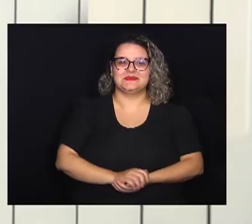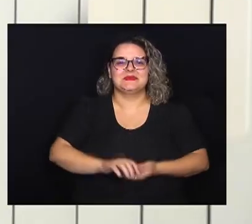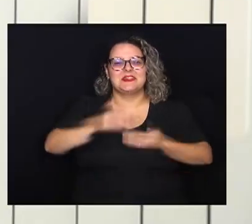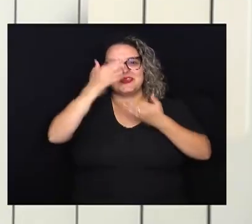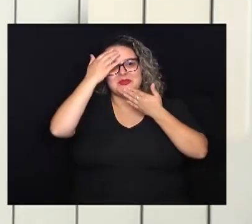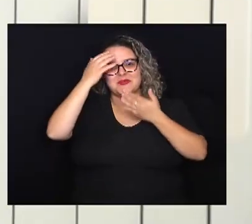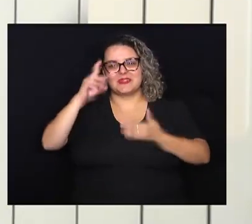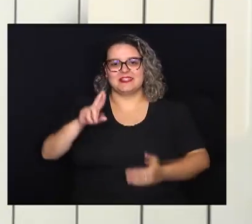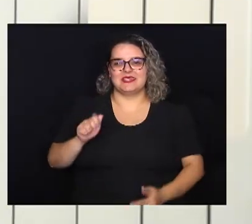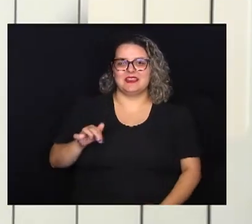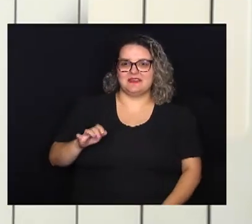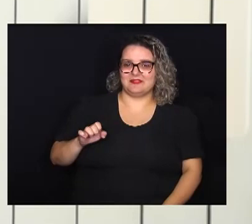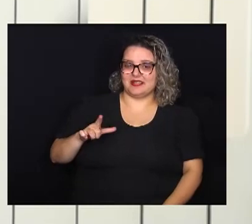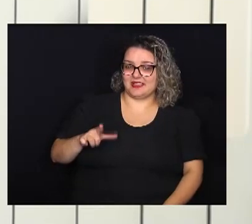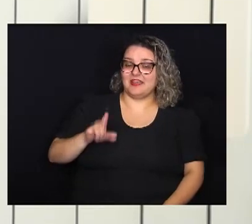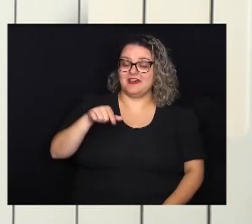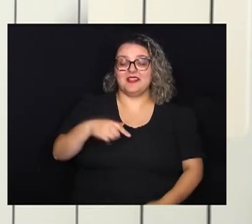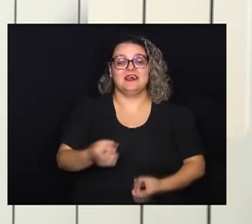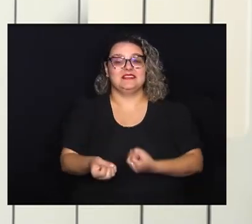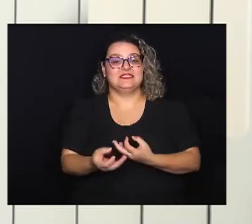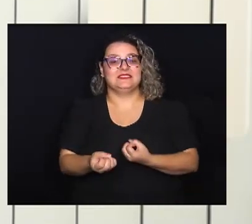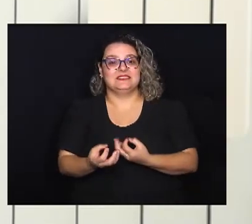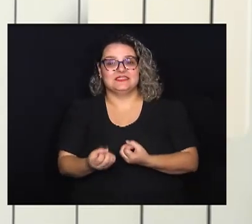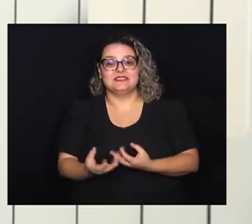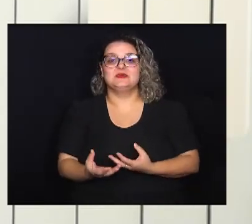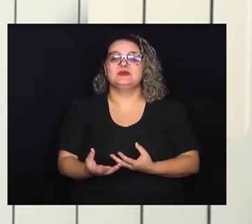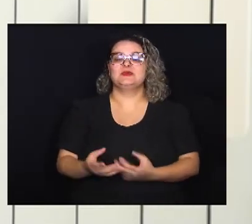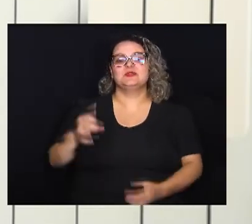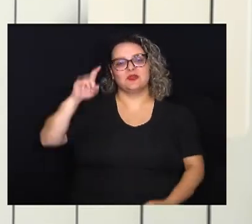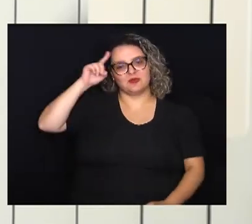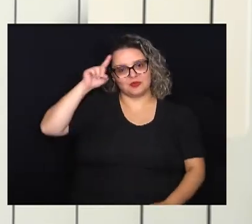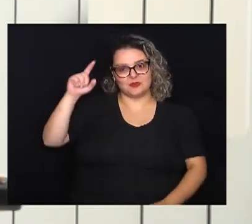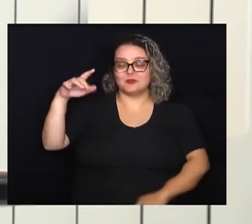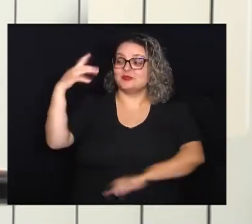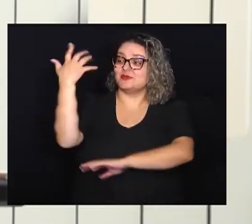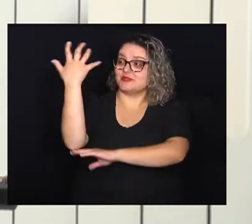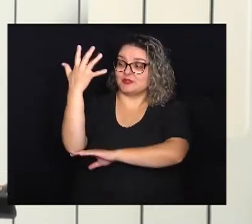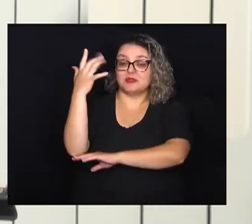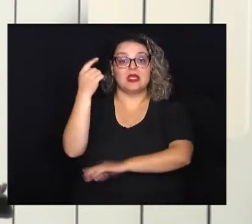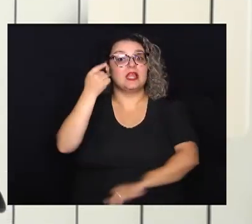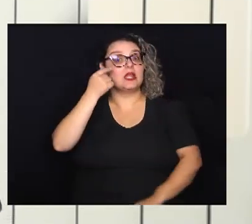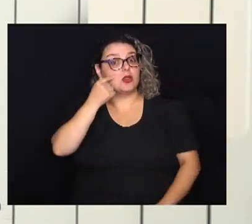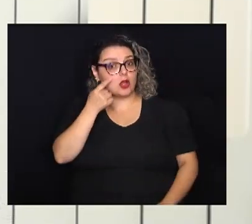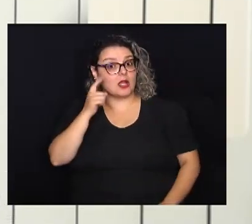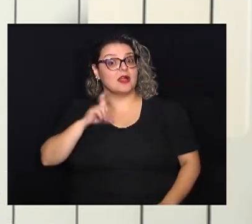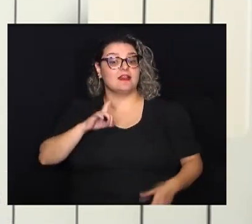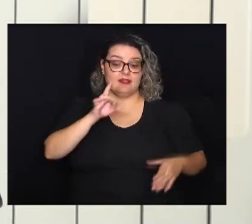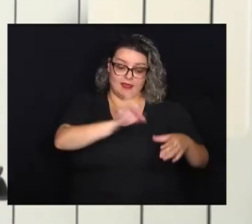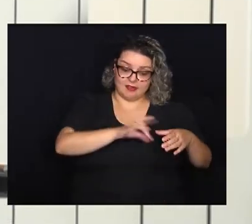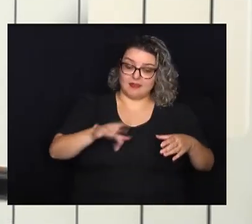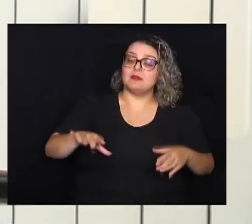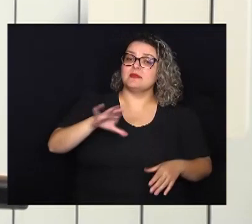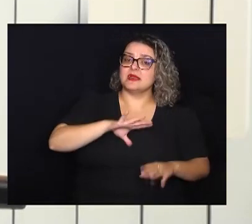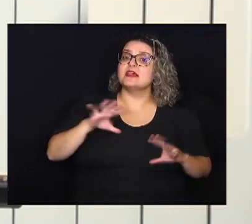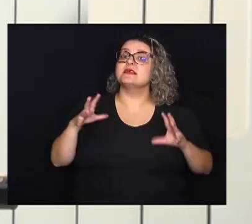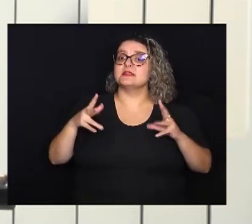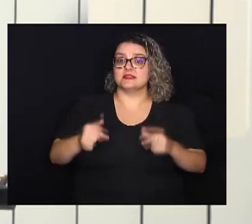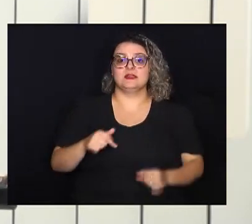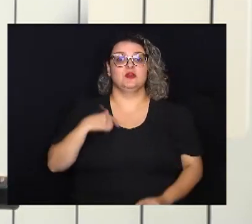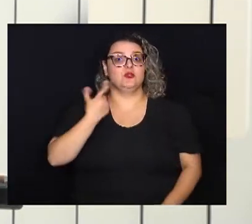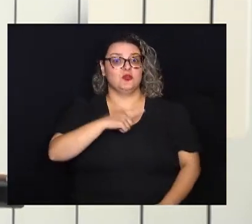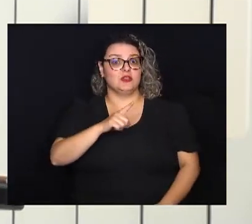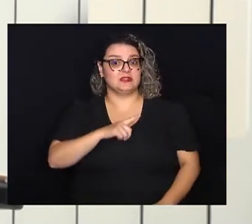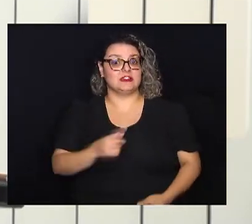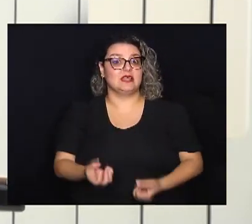Rafael Essas são as informações aí sobre o dia da árvore e olha tem plantio pela cidade toda a gente tem